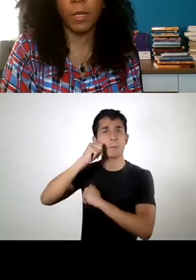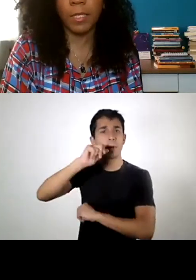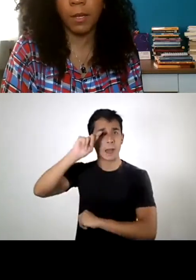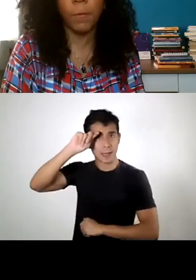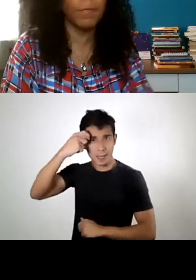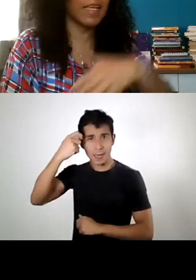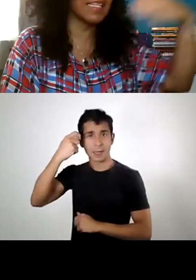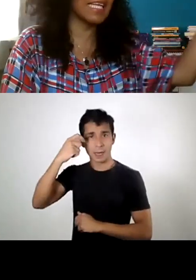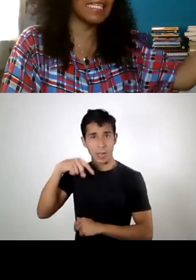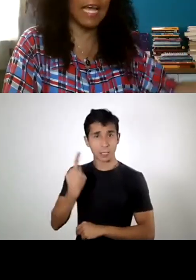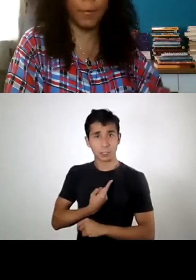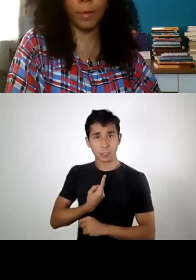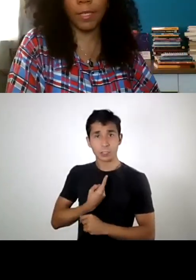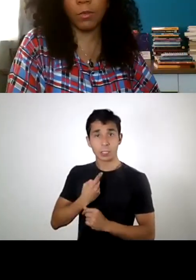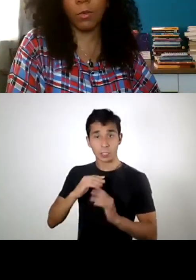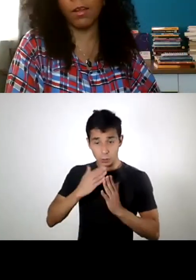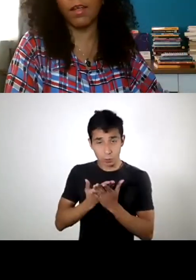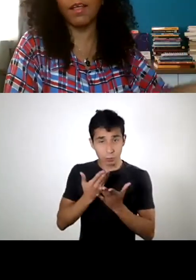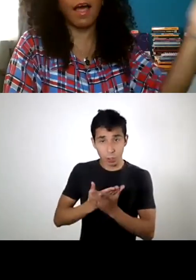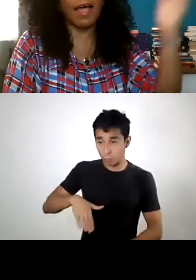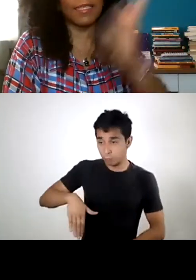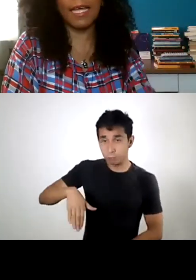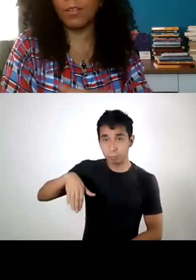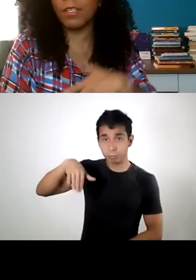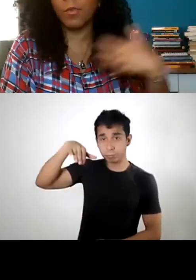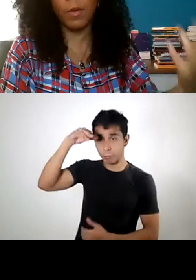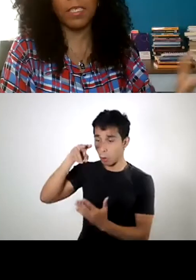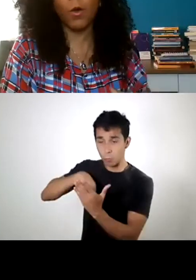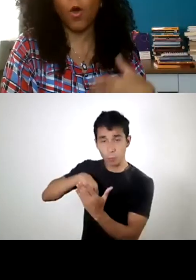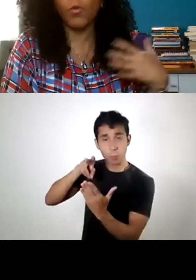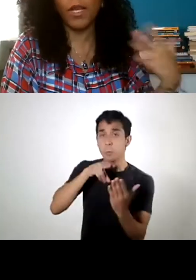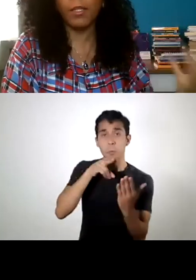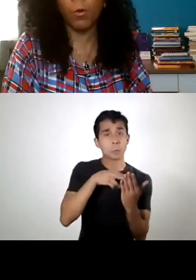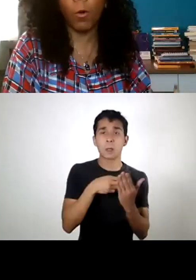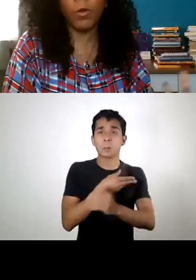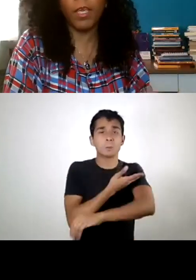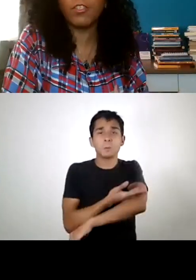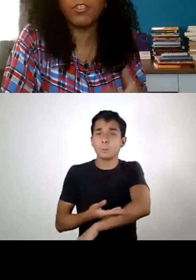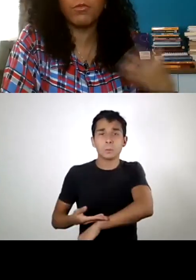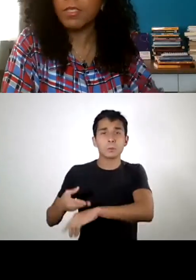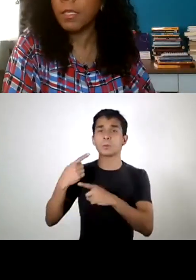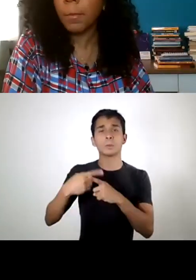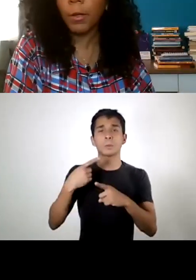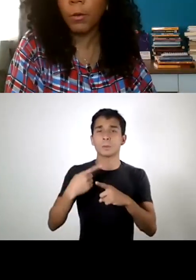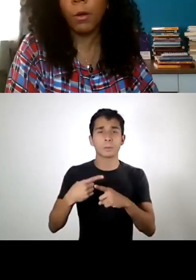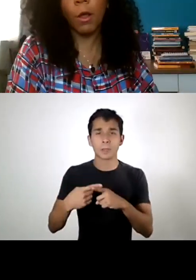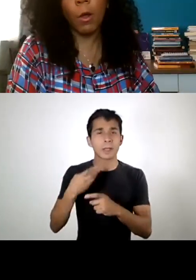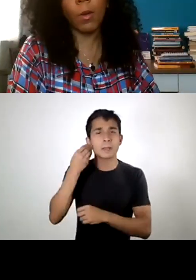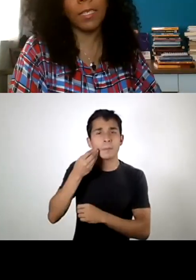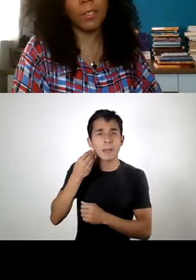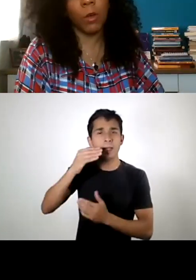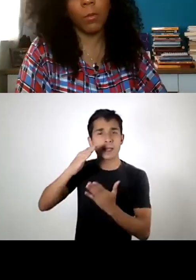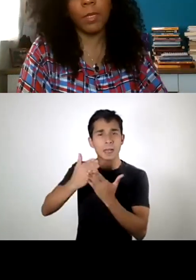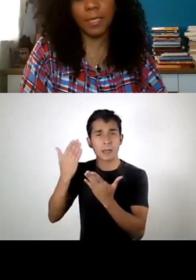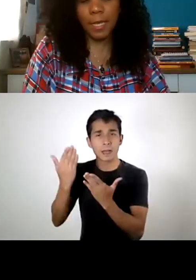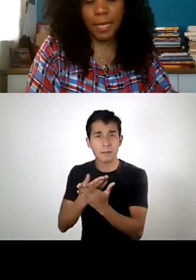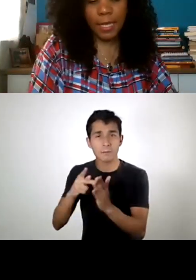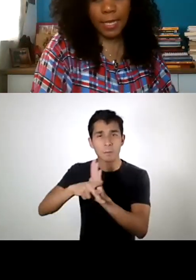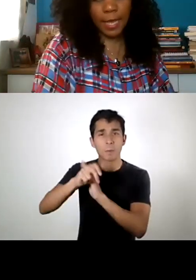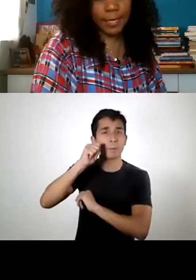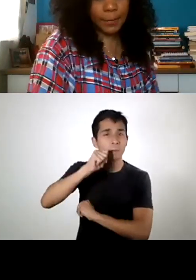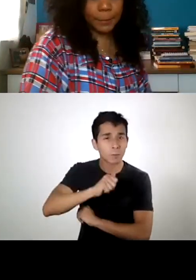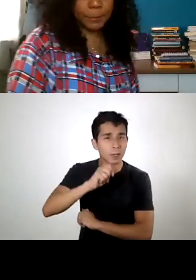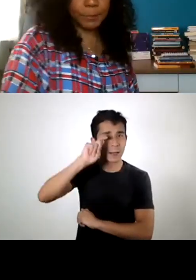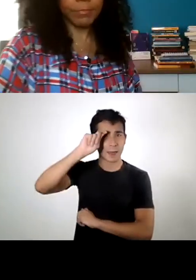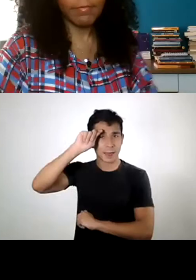de formação, desde a época da escola até a nossa formação como leitor. Por que a gente nunca se deparou com essas obras?